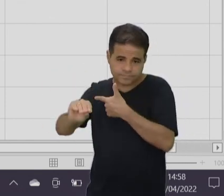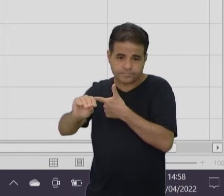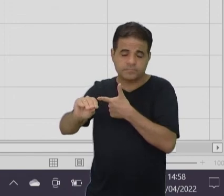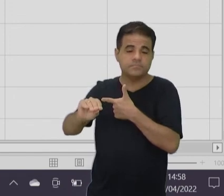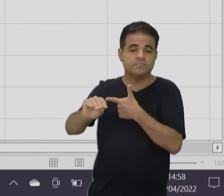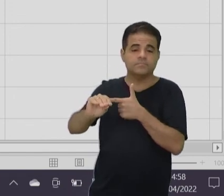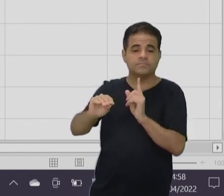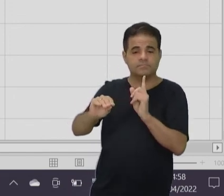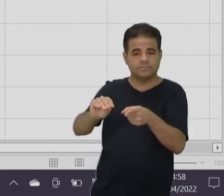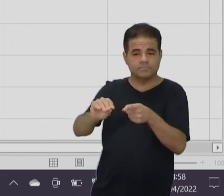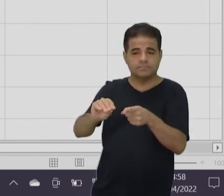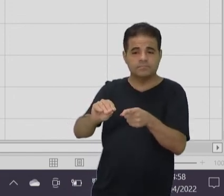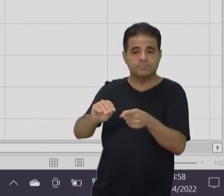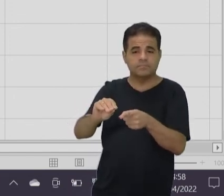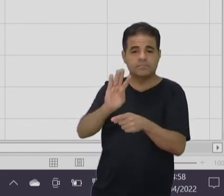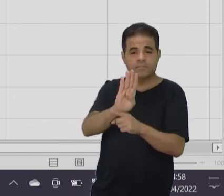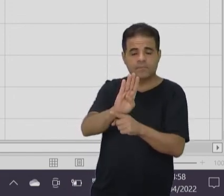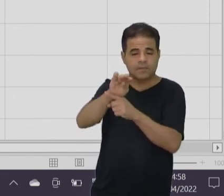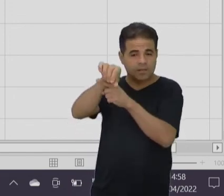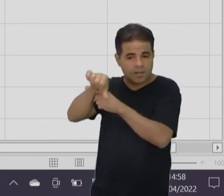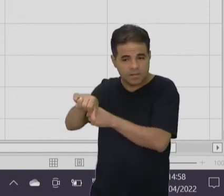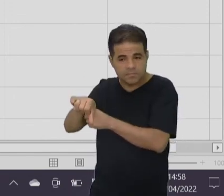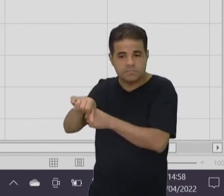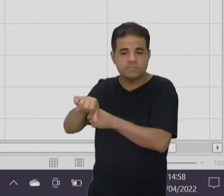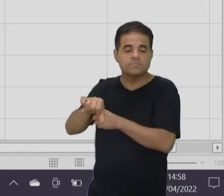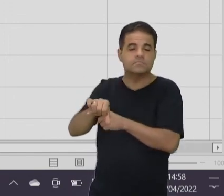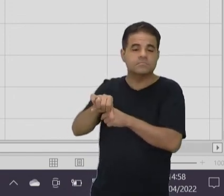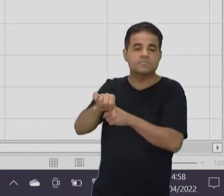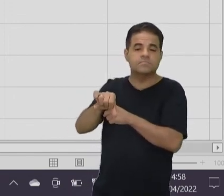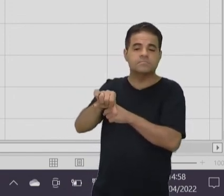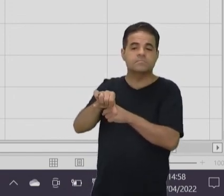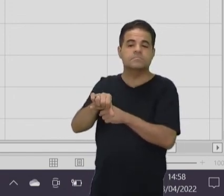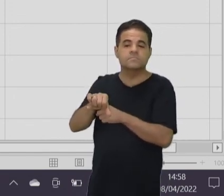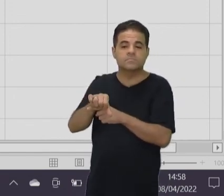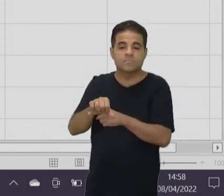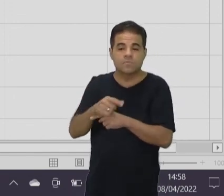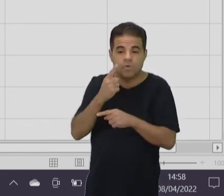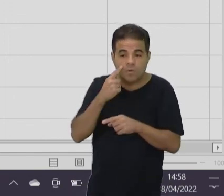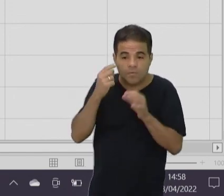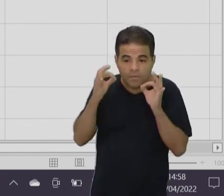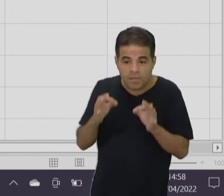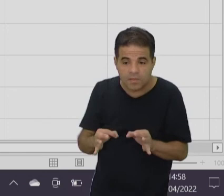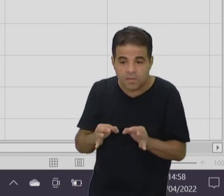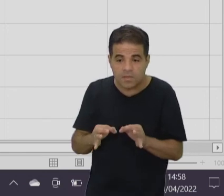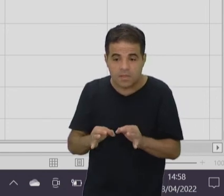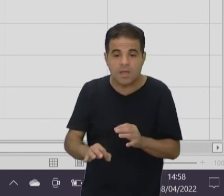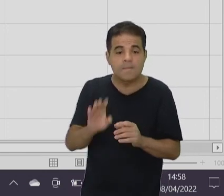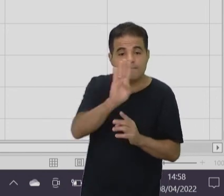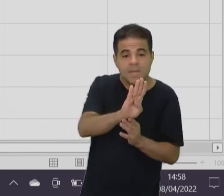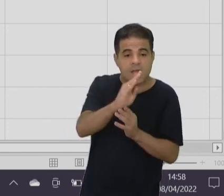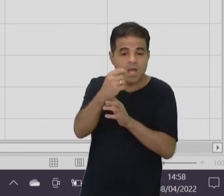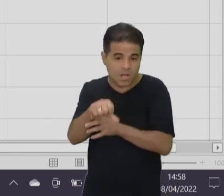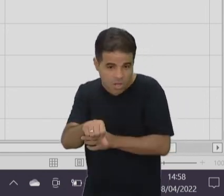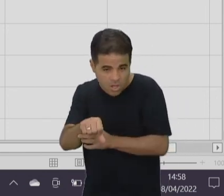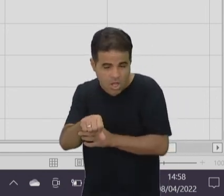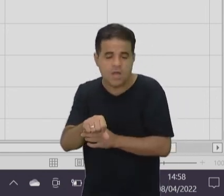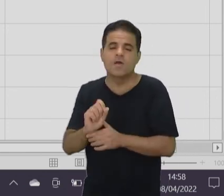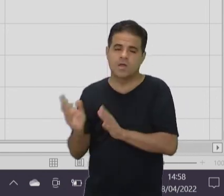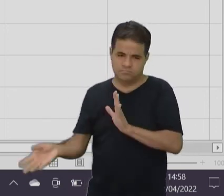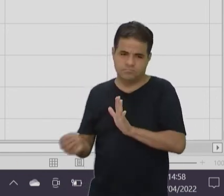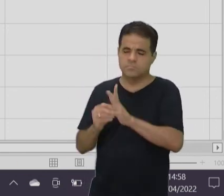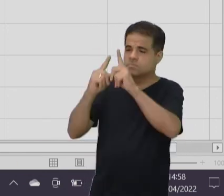nela. Tá, apareceu lá B9. É a posição que ela tá? É a posição que ela tá. Confirma lá, B9. Tá. Aí vocês vão colocar